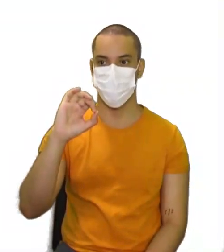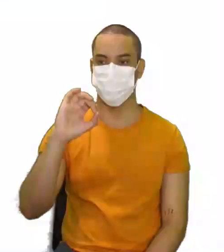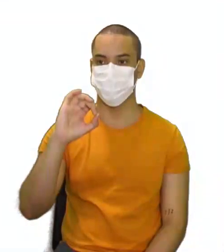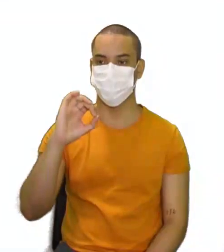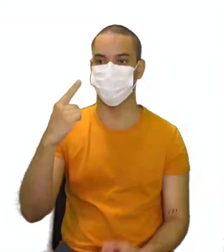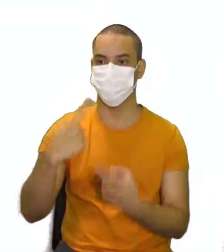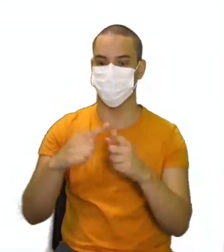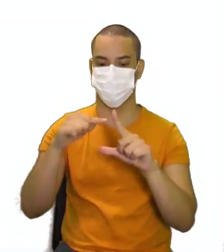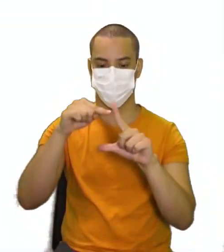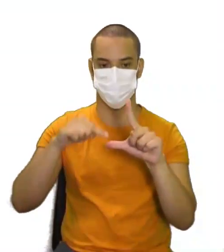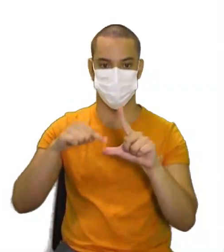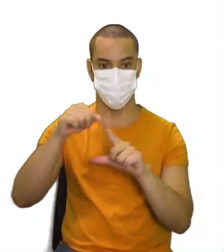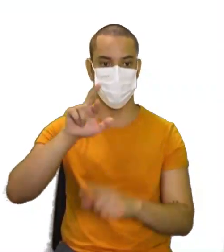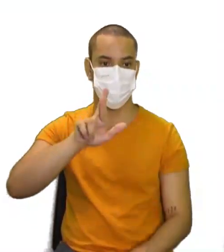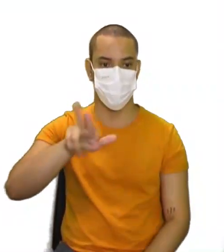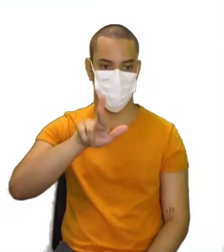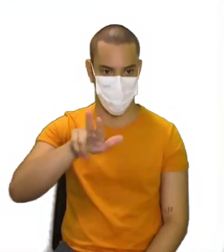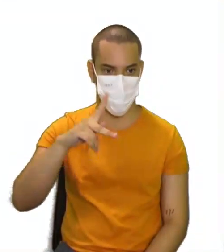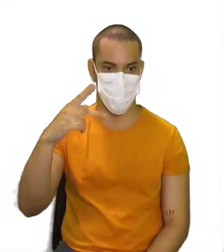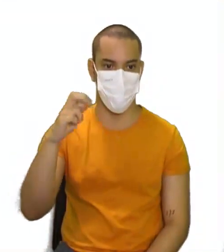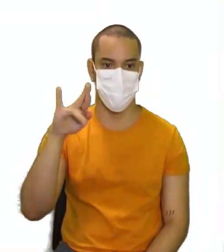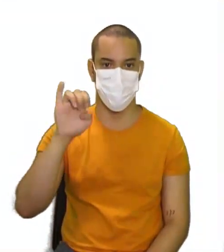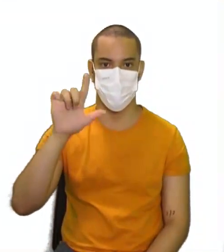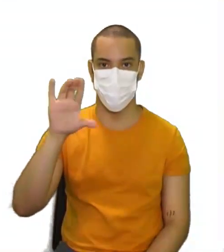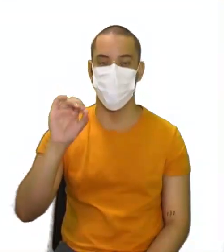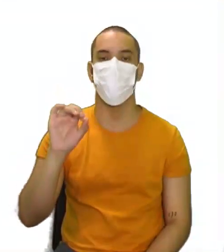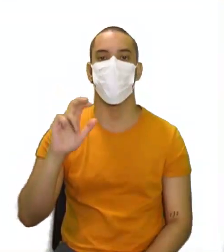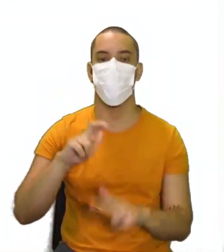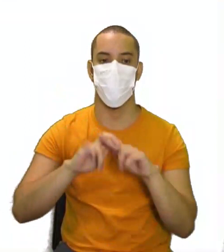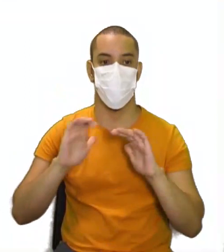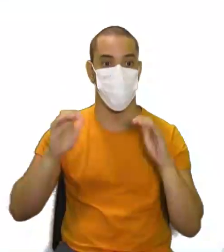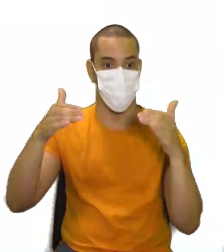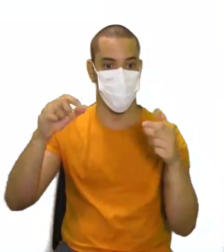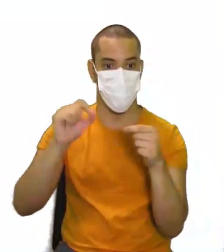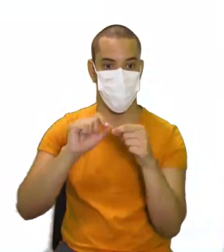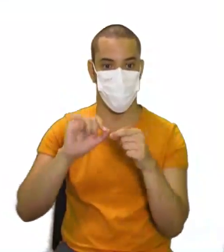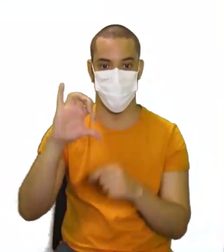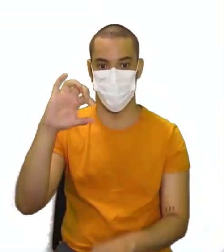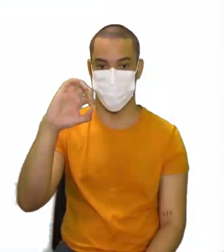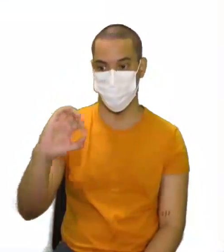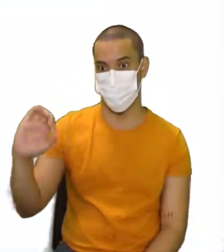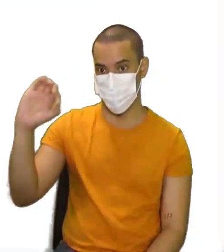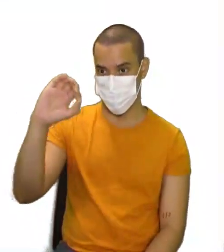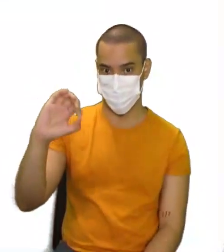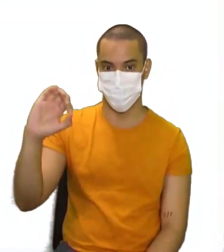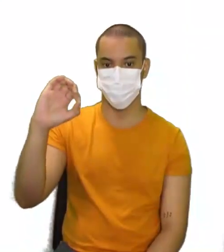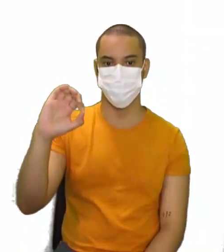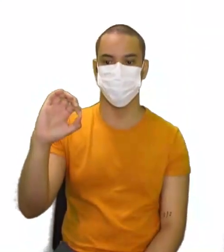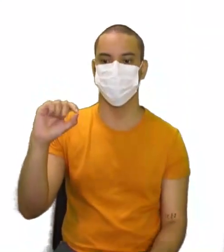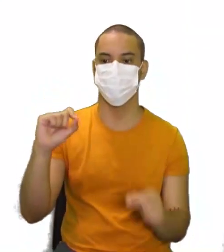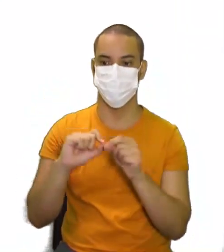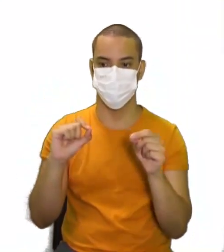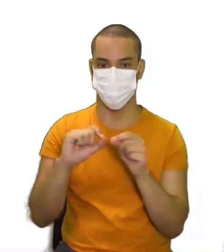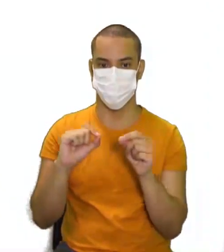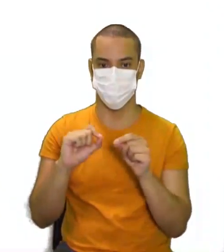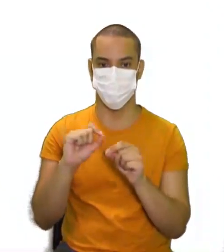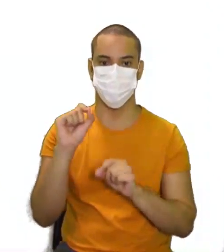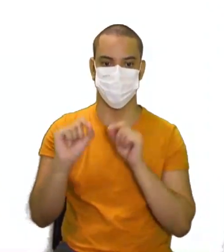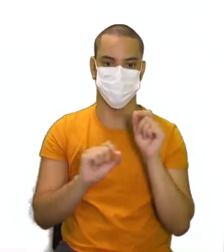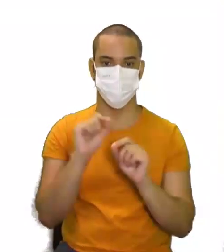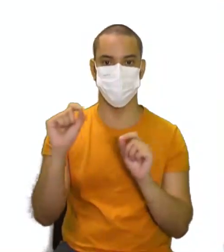é mais paralelo. Mas vamos para um caso mais particular, fazendo 90 graus. Se faz 90 graus,